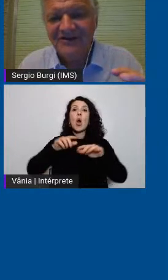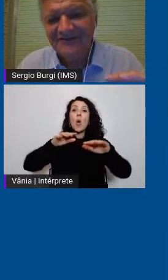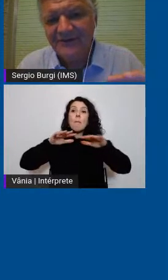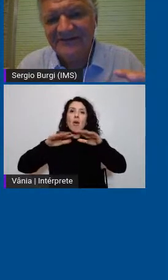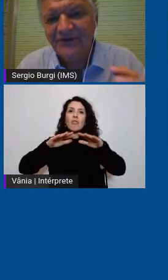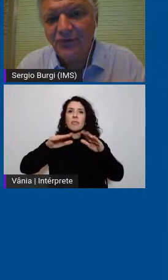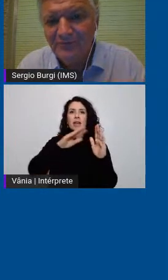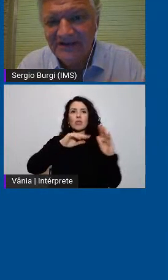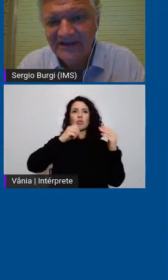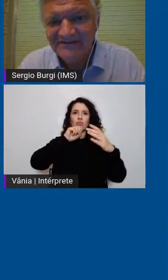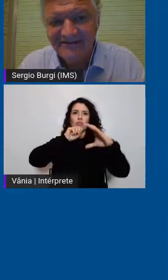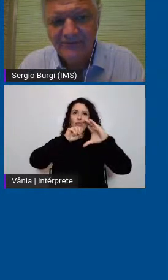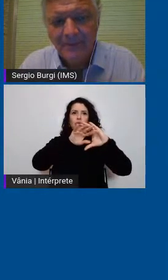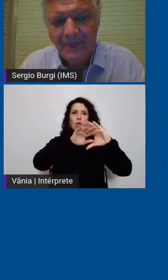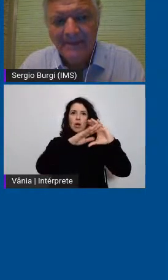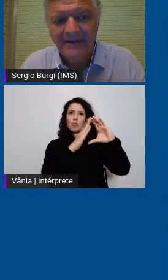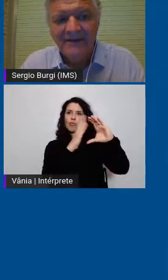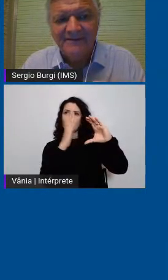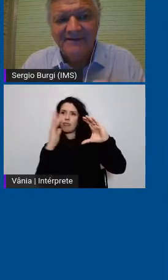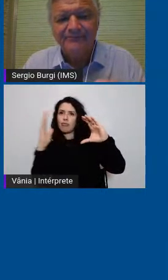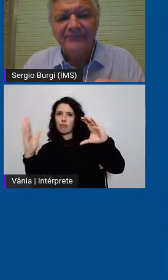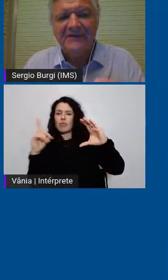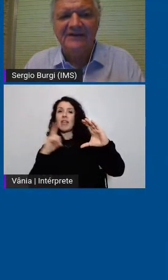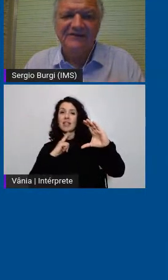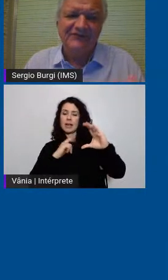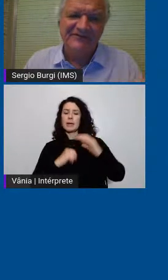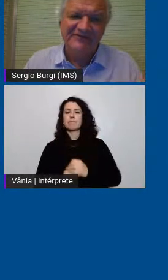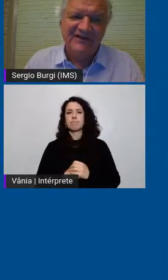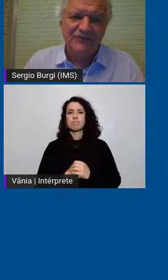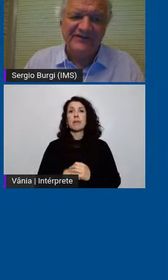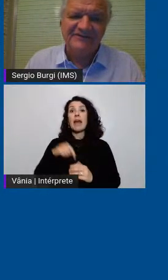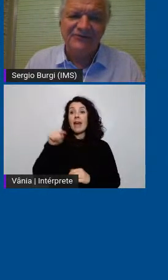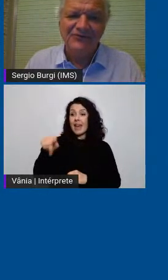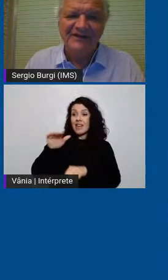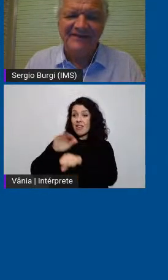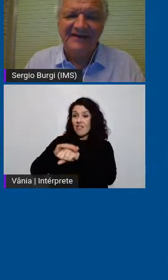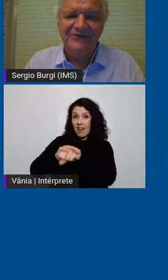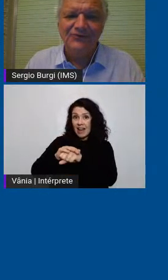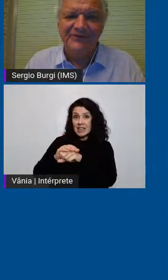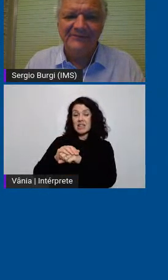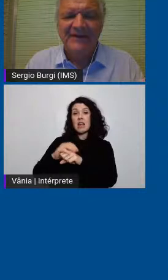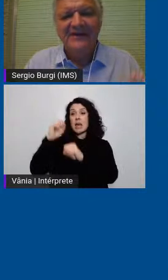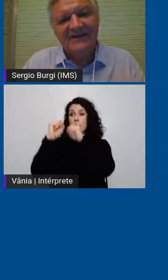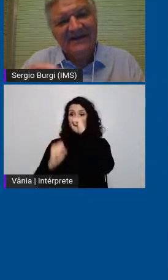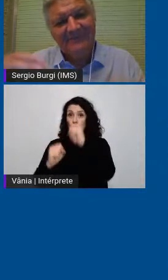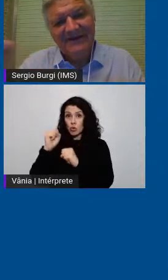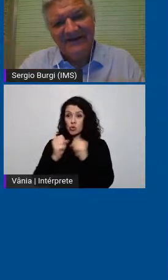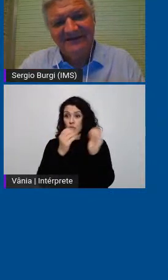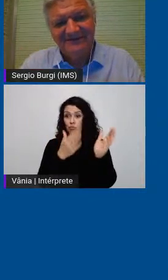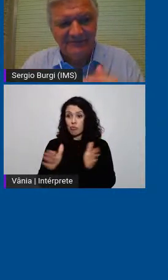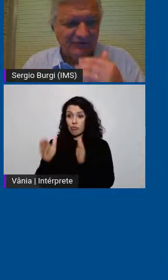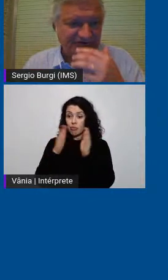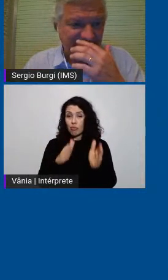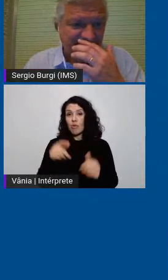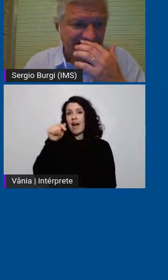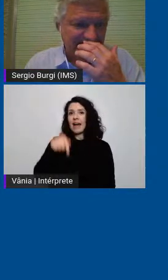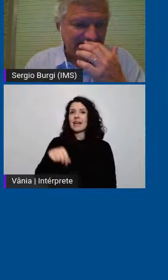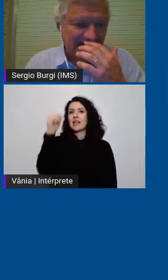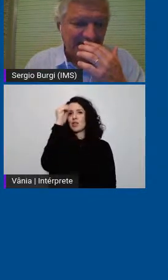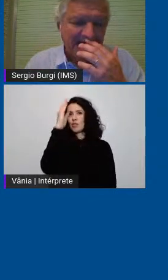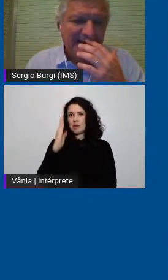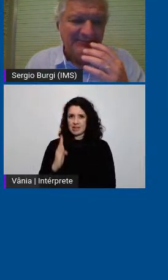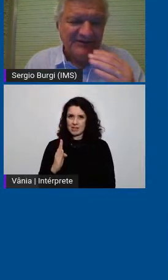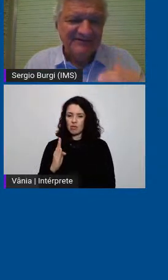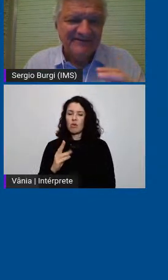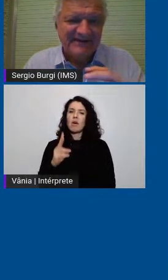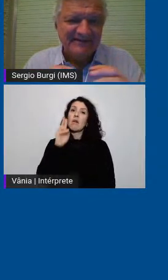fabrica no Brasil essa combinação, né, que você vê a anotação no catálogo, né, e que ela aparece depois à frente,